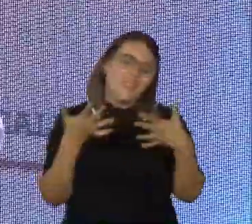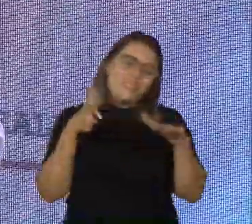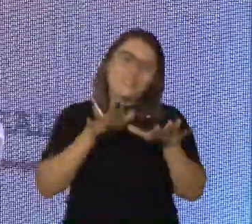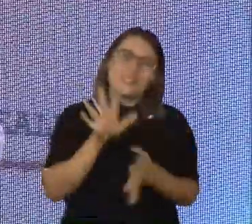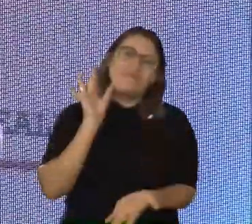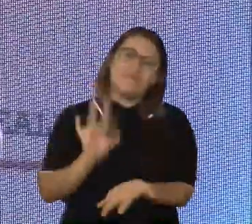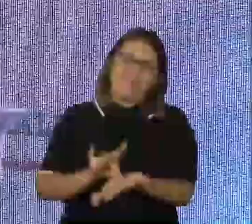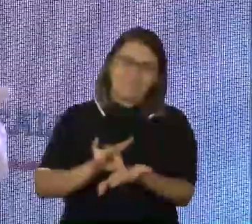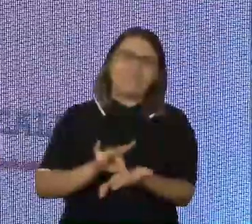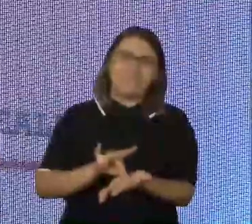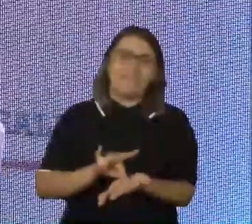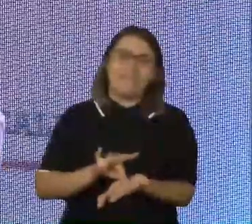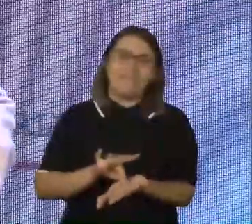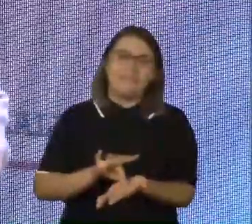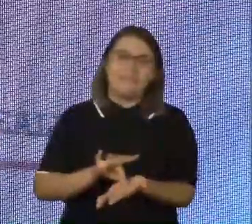inclusivo.